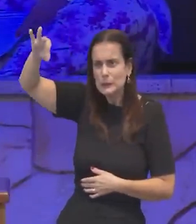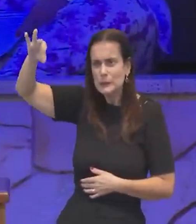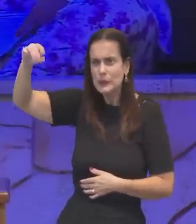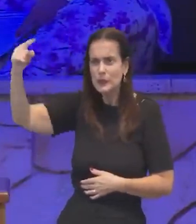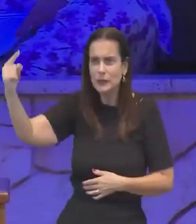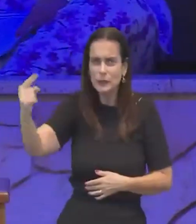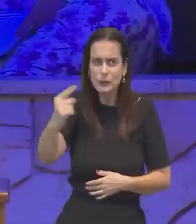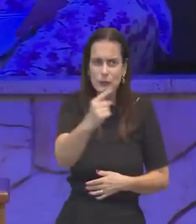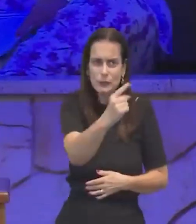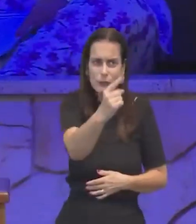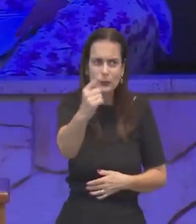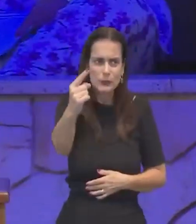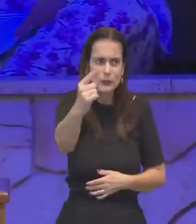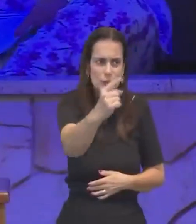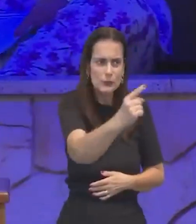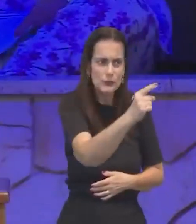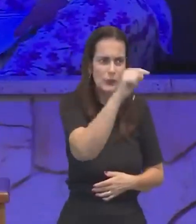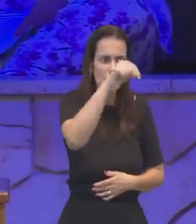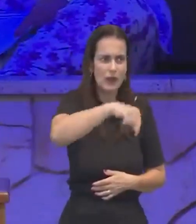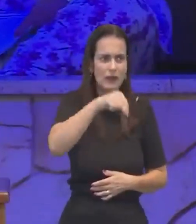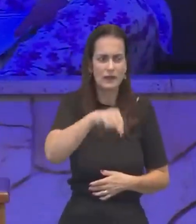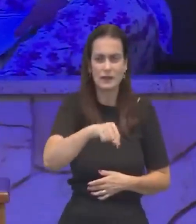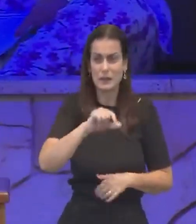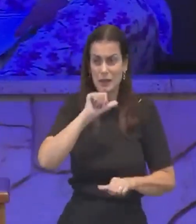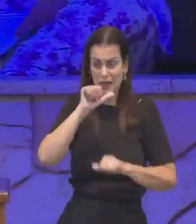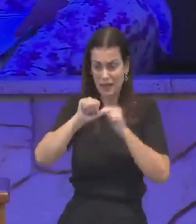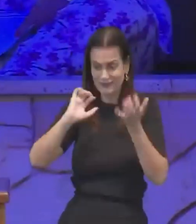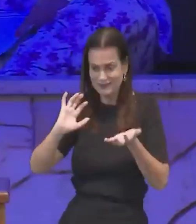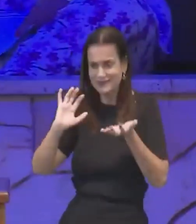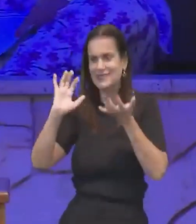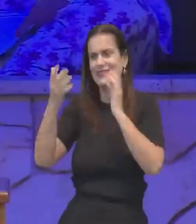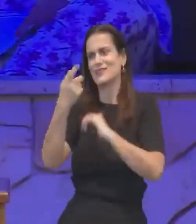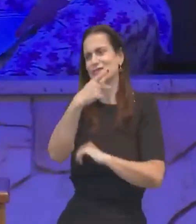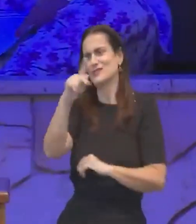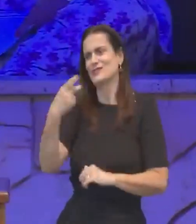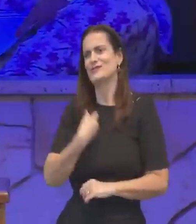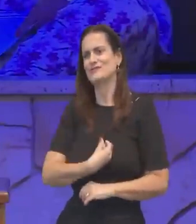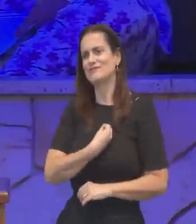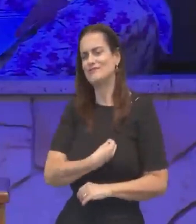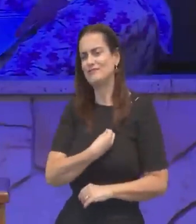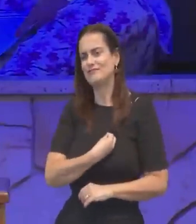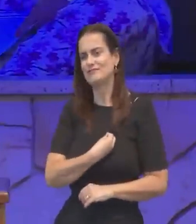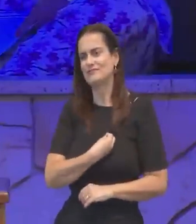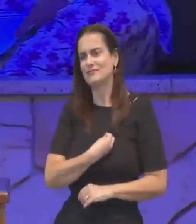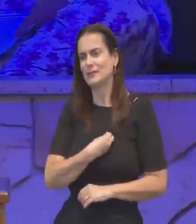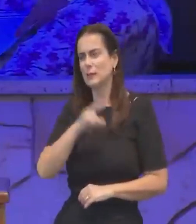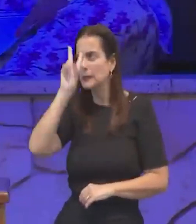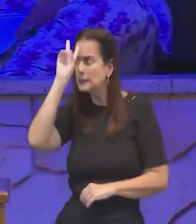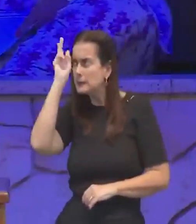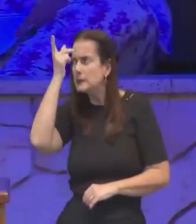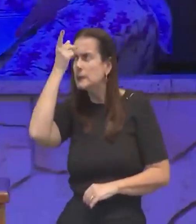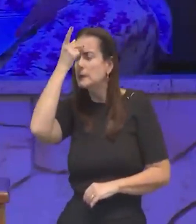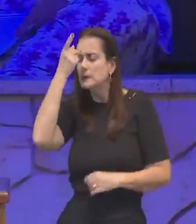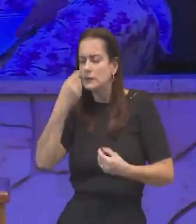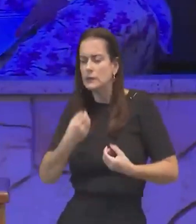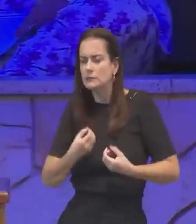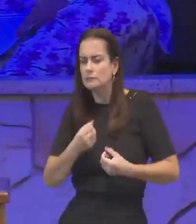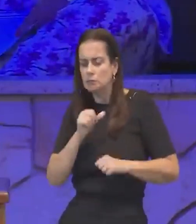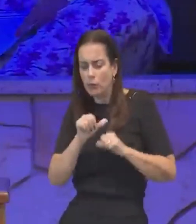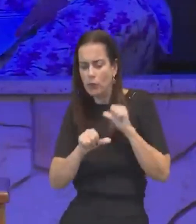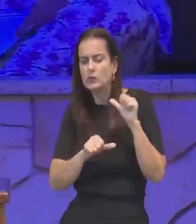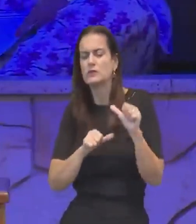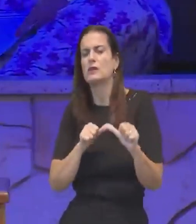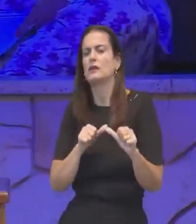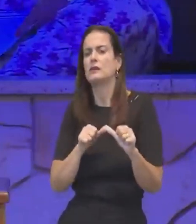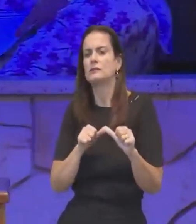neste lugar, para transformar realidades, para modificar essências, e para